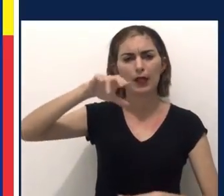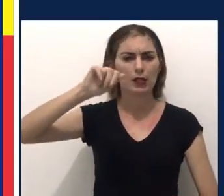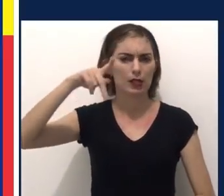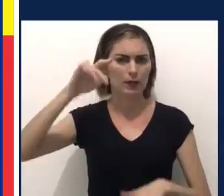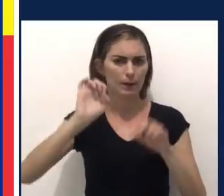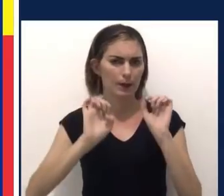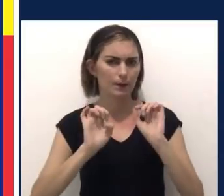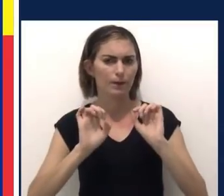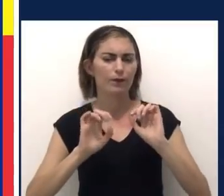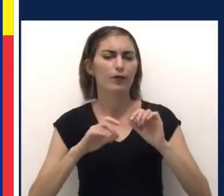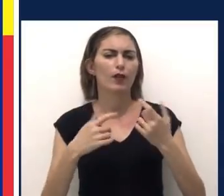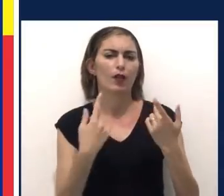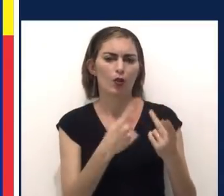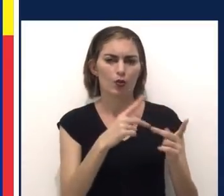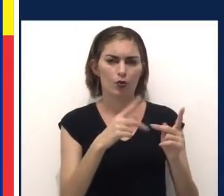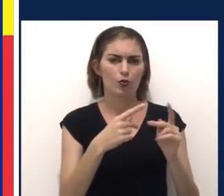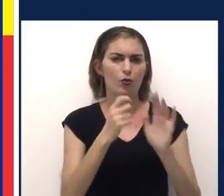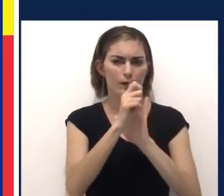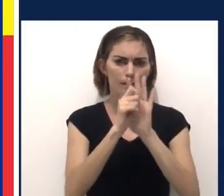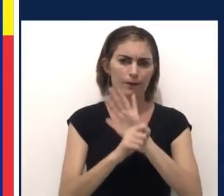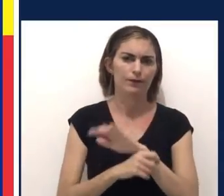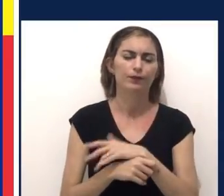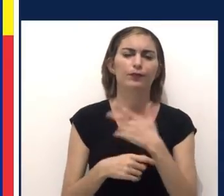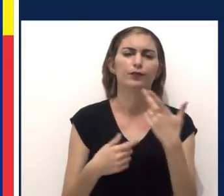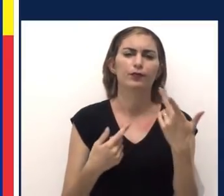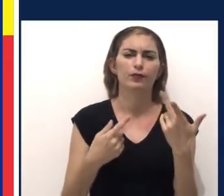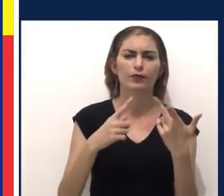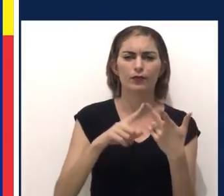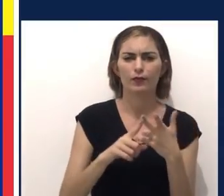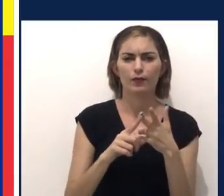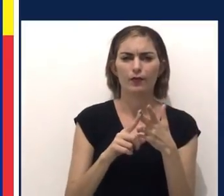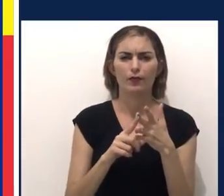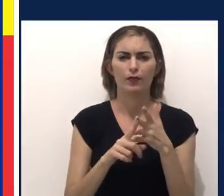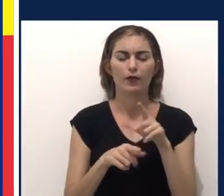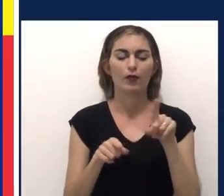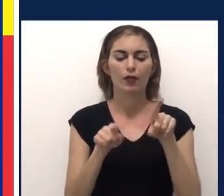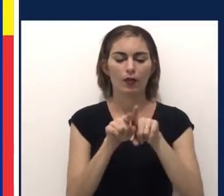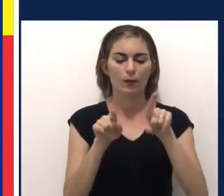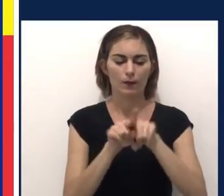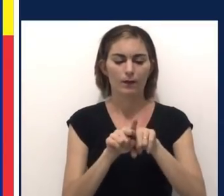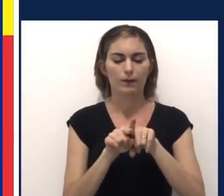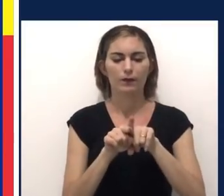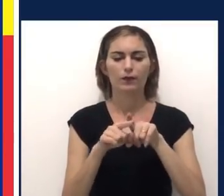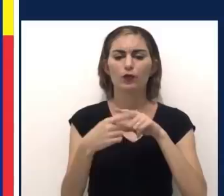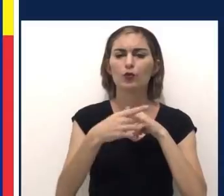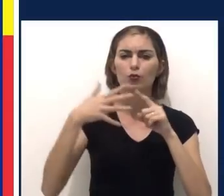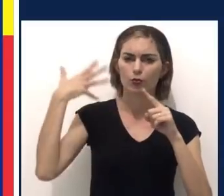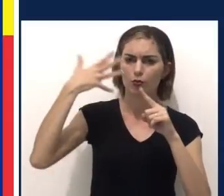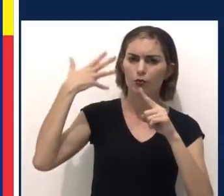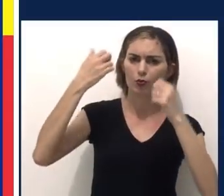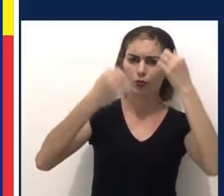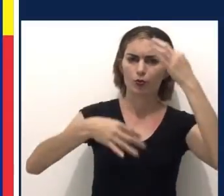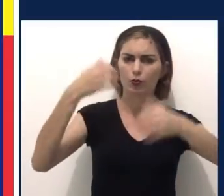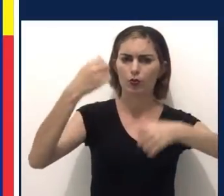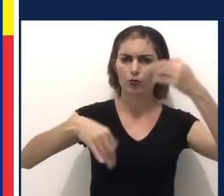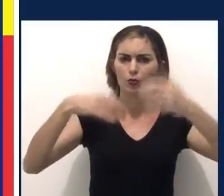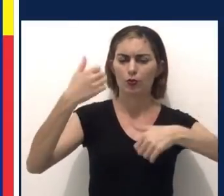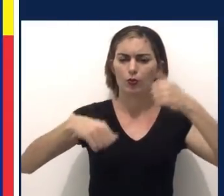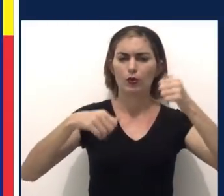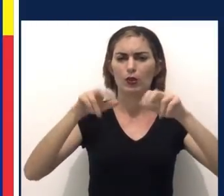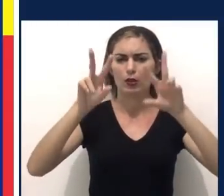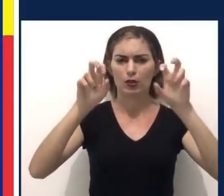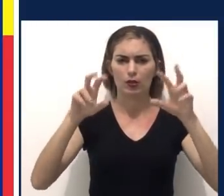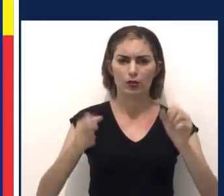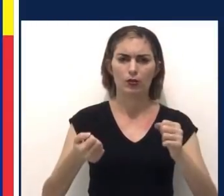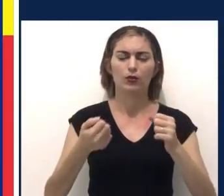o Príncipe, né, em suas obras, o Príncipe e o Discurso, e discurso sobre a